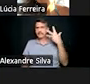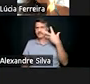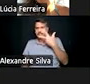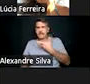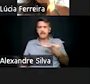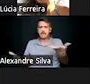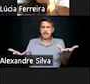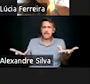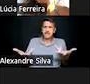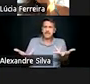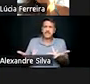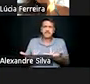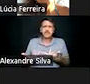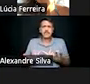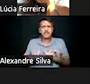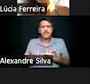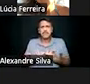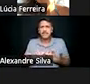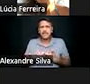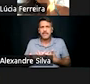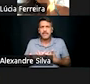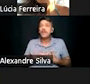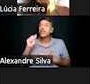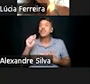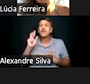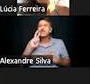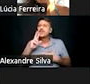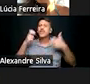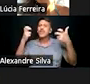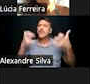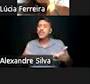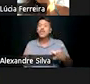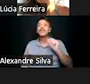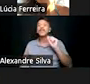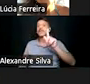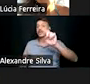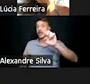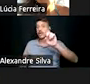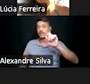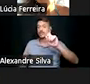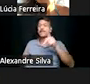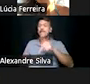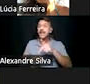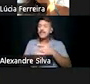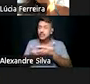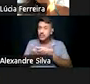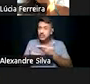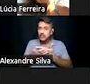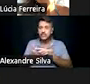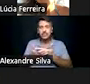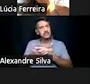beleza. Ah, que maravilha, vamos contar aqui a história geológica da vida na Terra. Essa é a